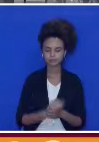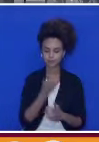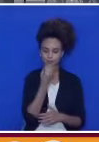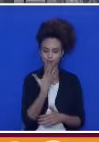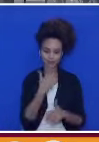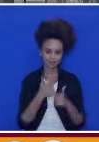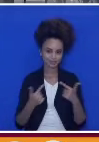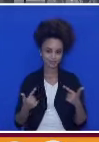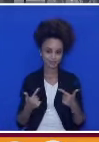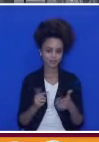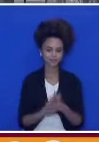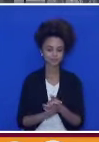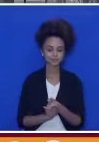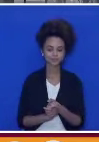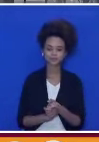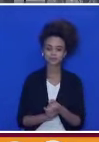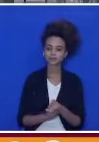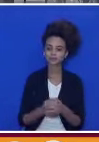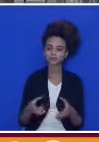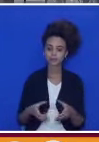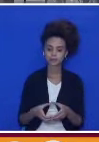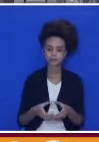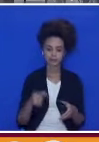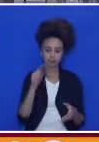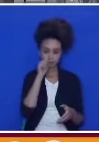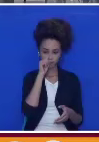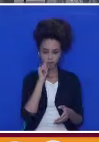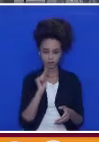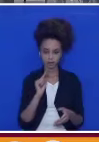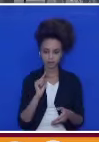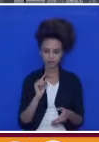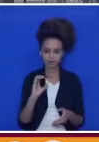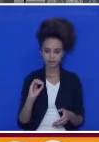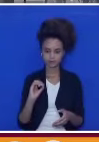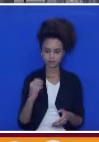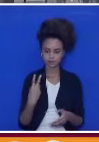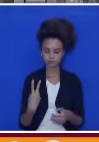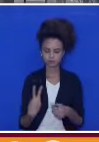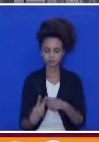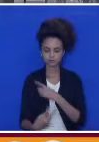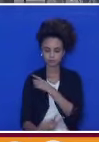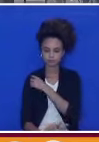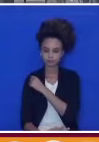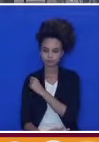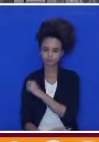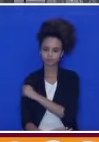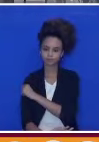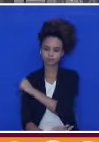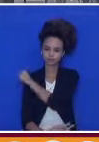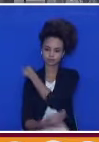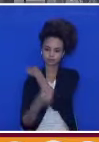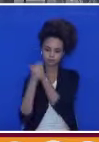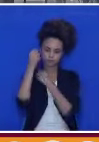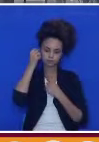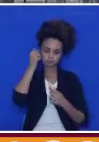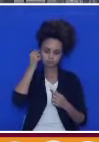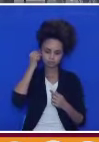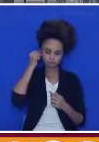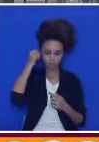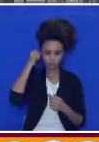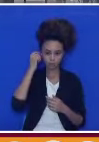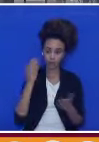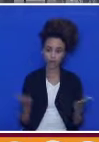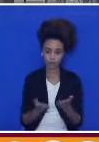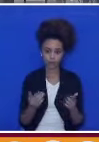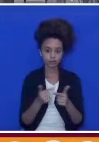Boa sorte para você. Bola amarela, número 02. Amarela, 02. E agora, sua sorte pode